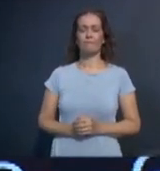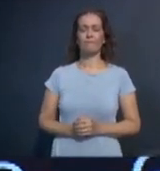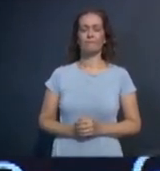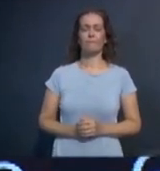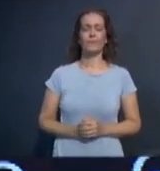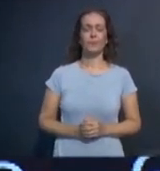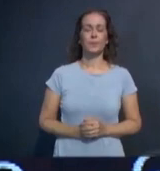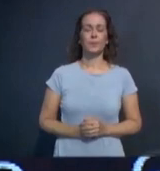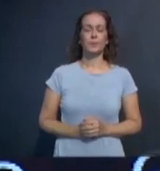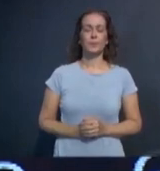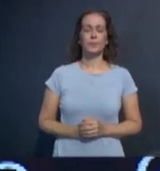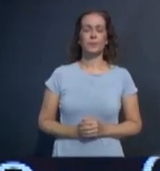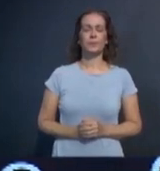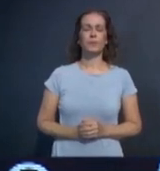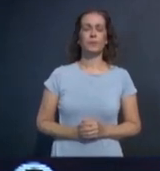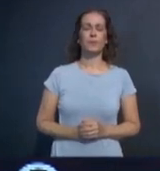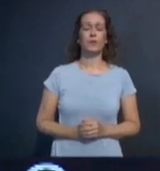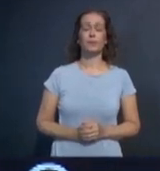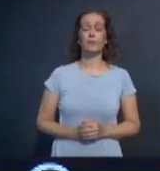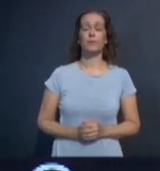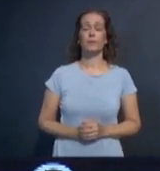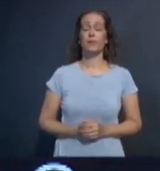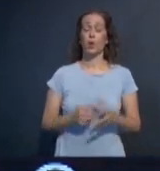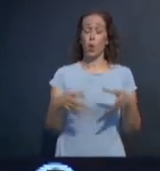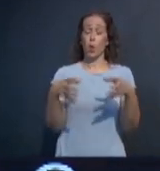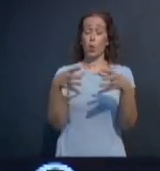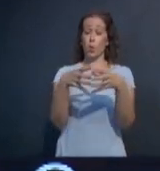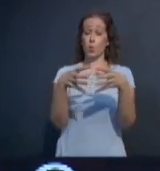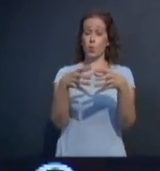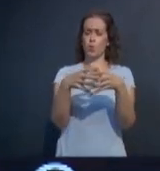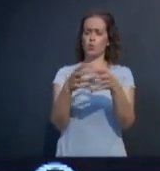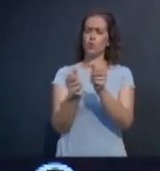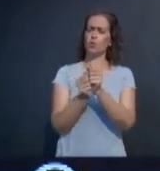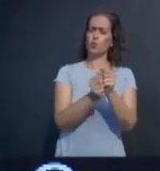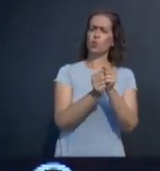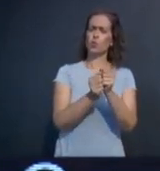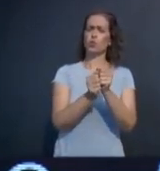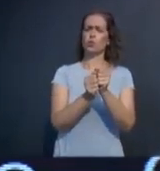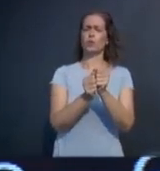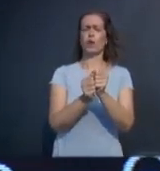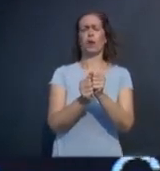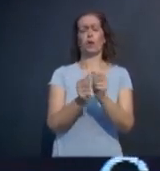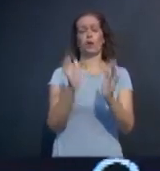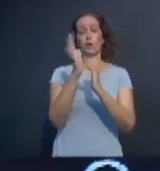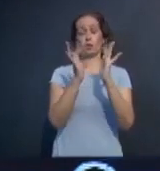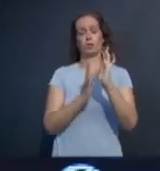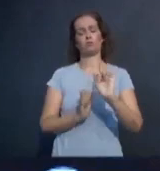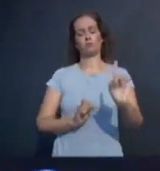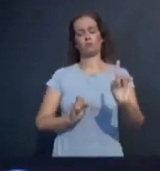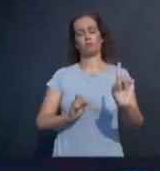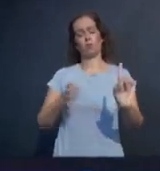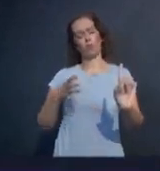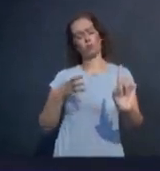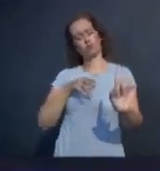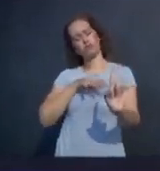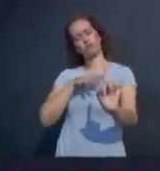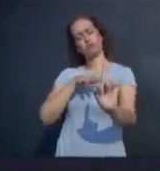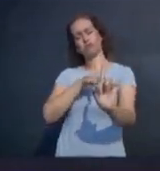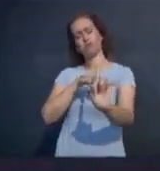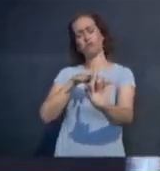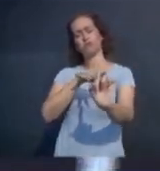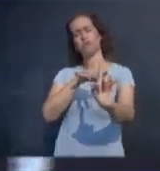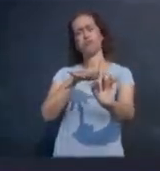Por que que um bom grupo que estava caminhando com Jesus, olha o verso 66, à vista